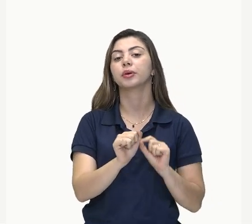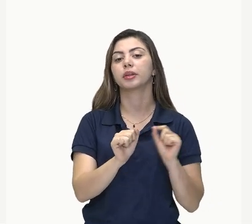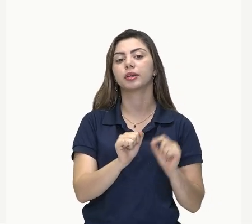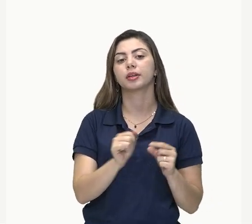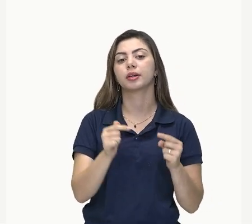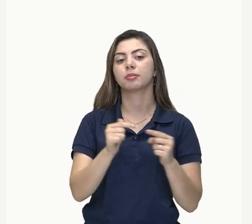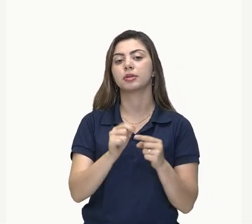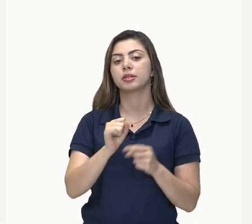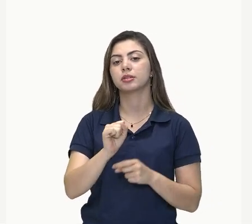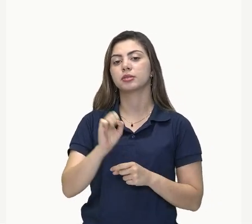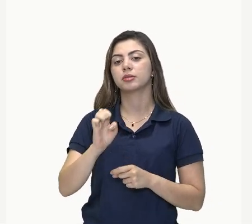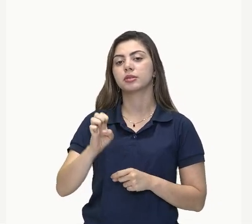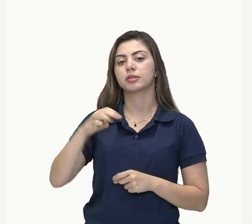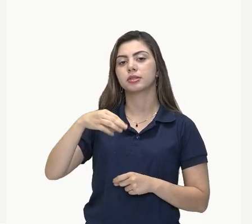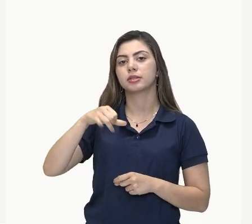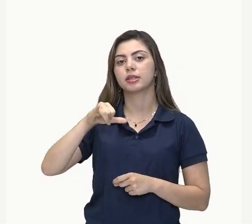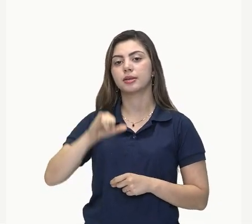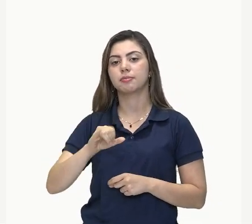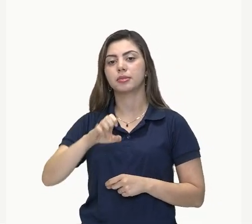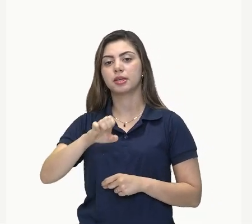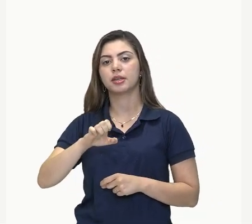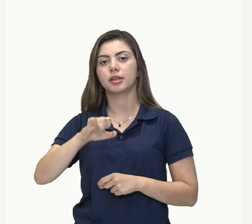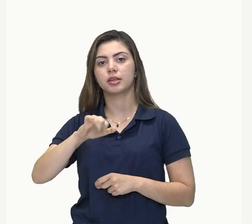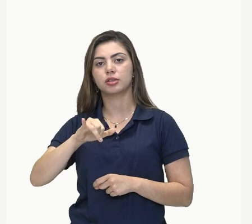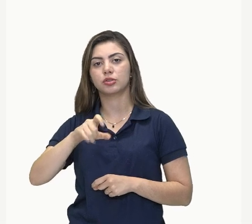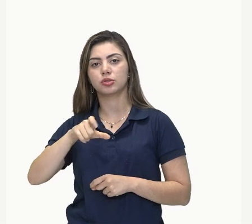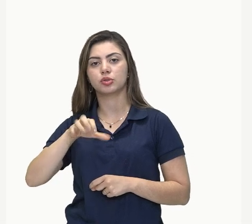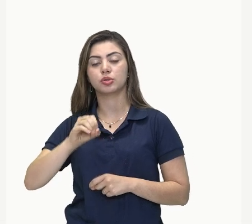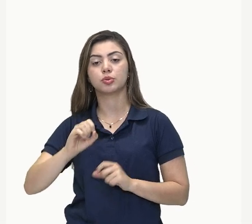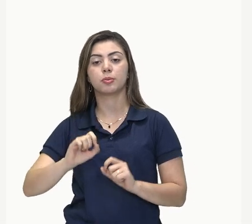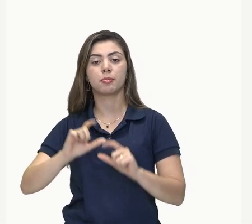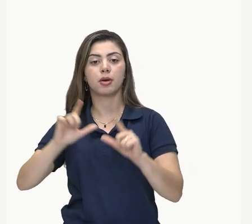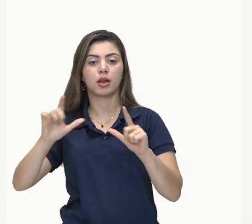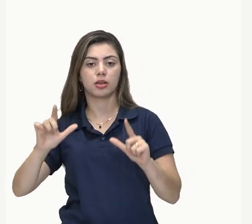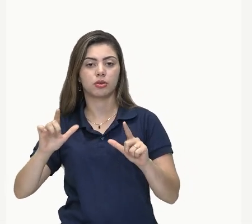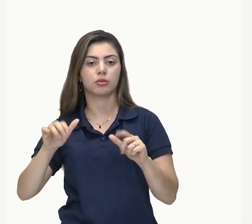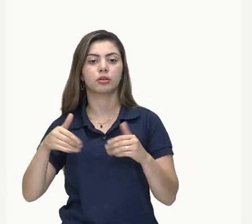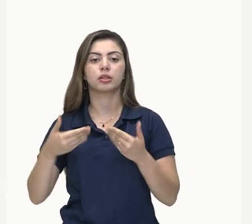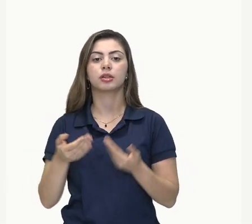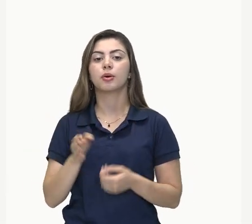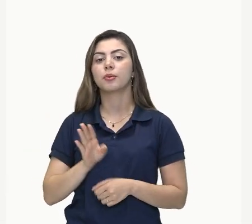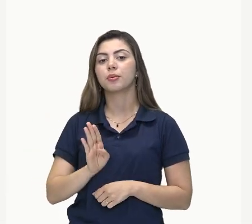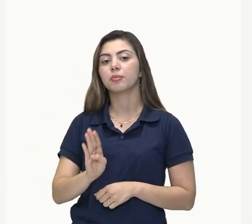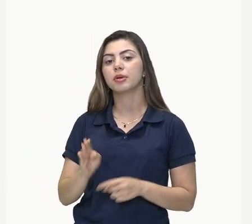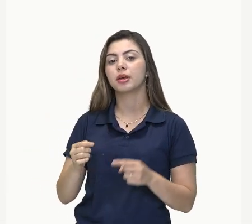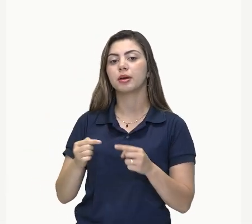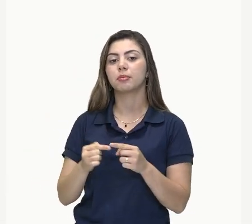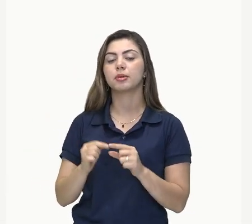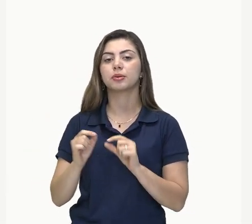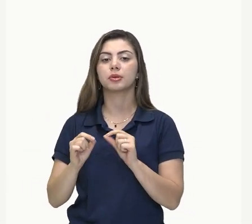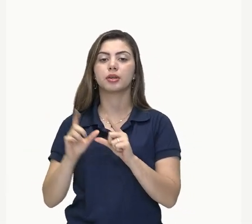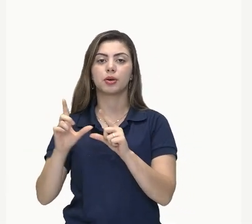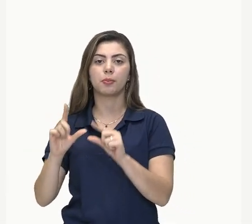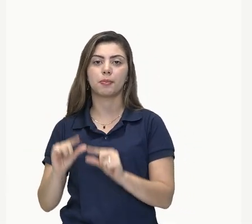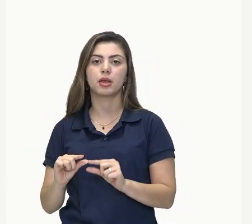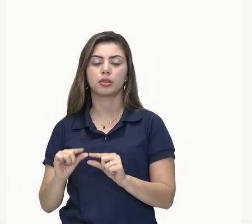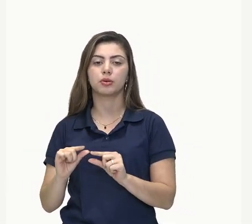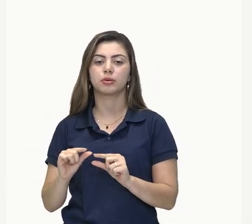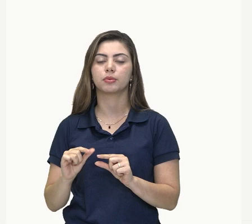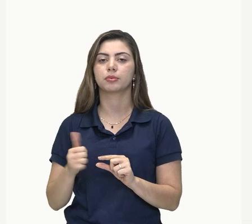semi-eixo, né, maior, e o B é justamente o semi-eixo menor,